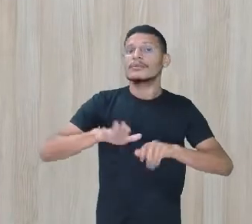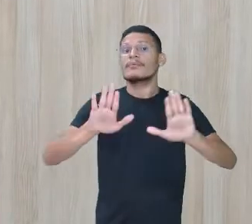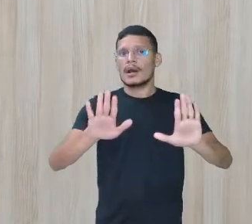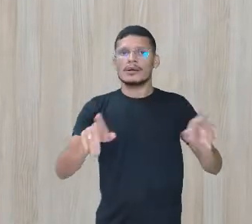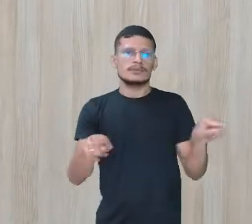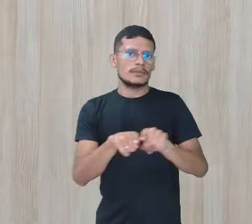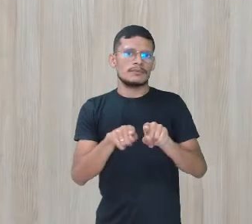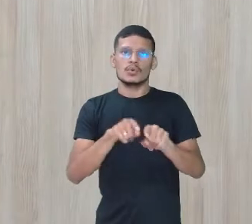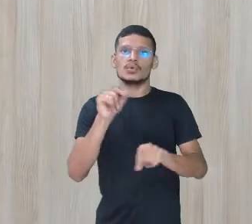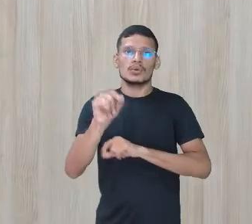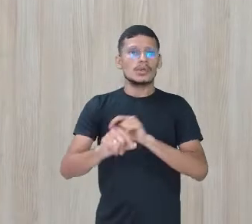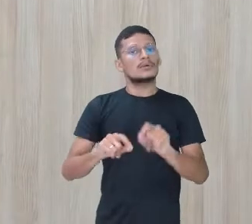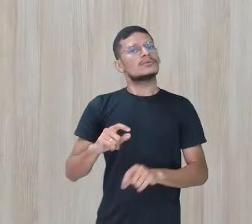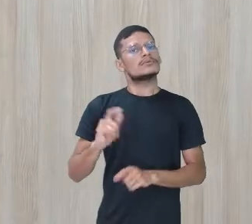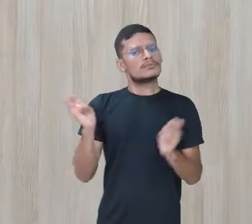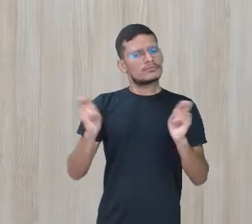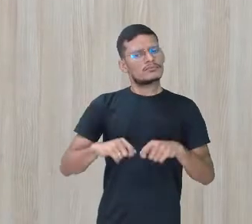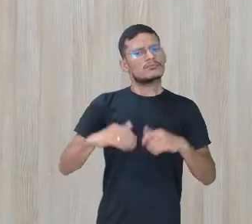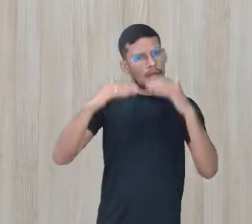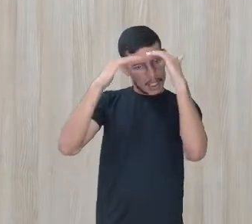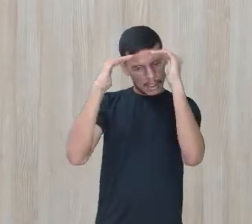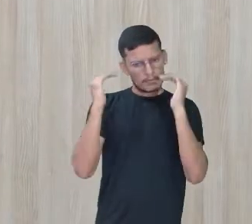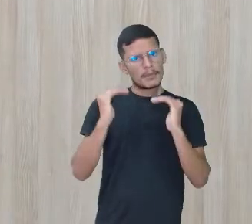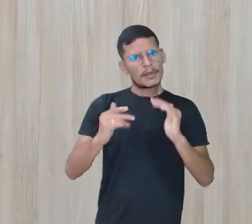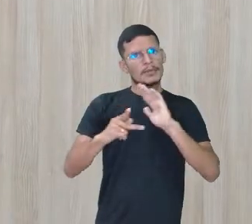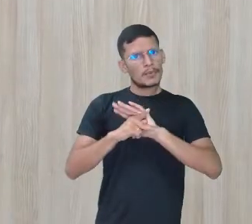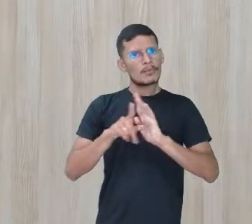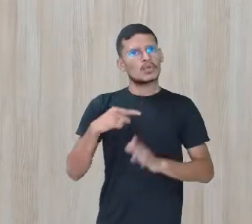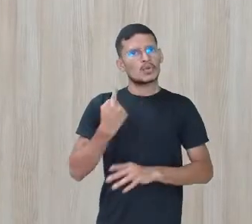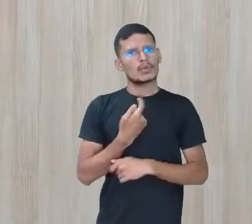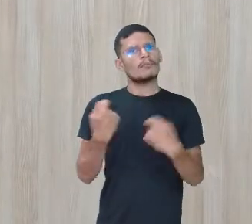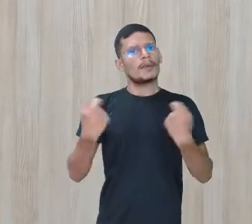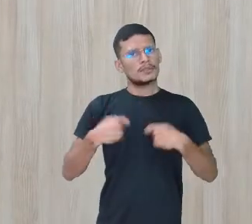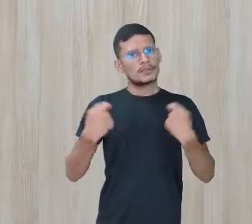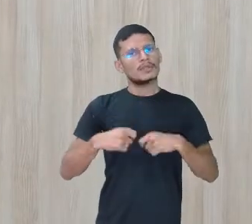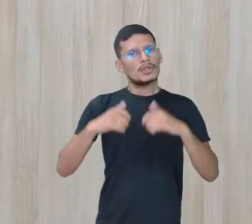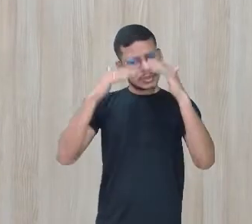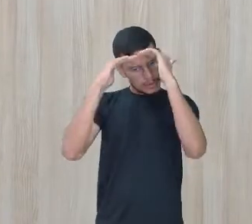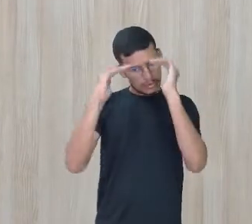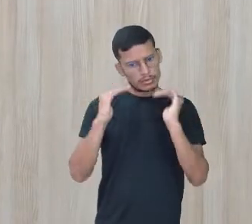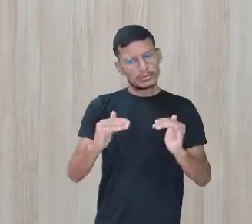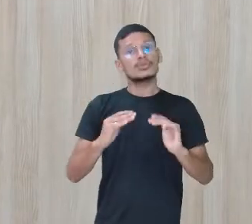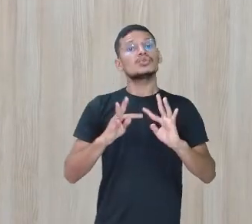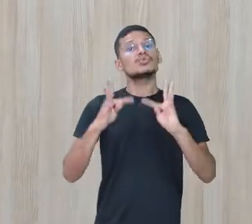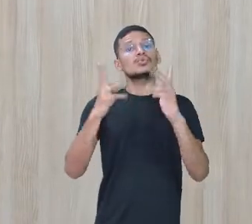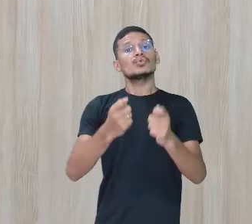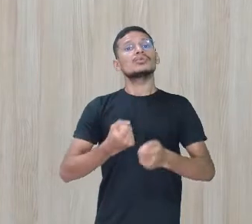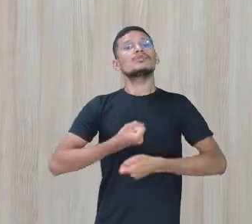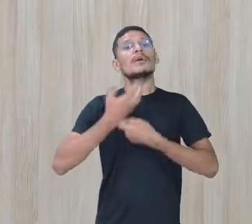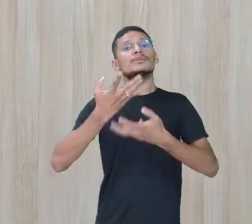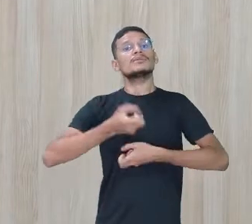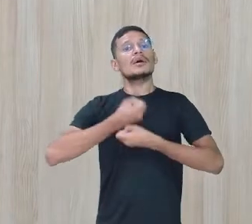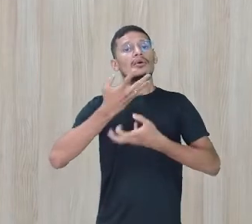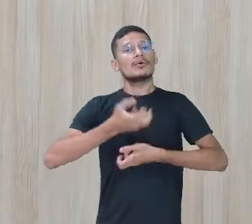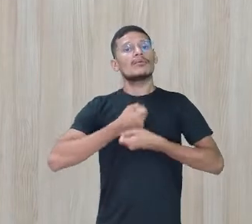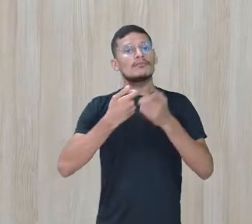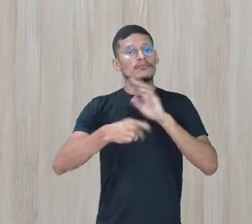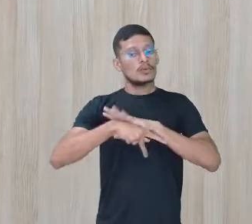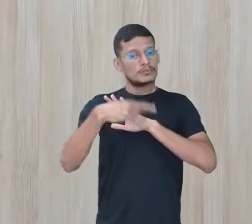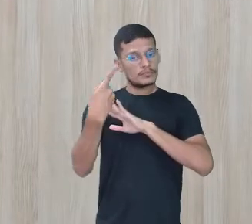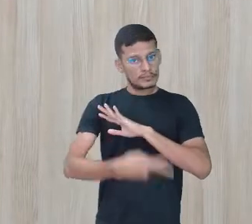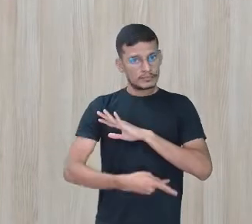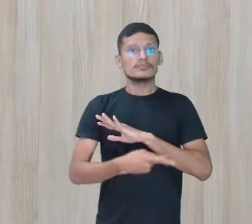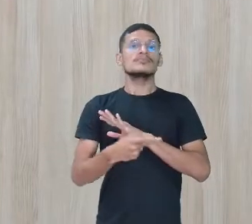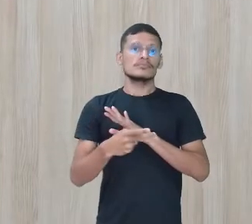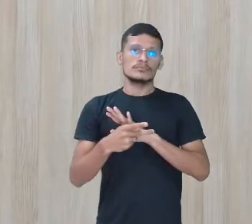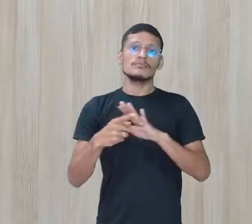também enquanto uma expressão do respeito que nós devemos ter por todas as expressões, né, enfim, as manifestações